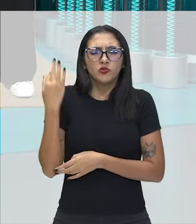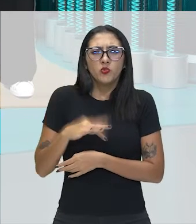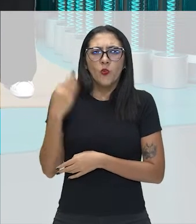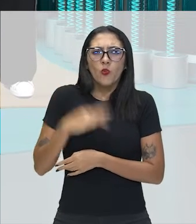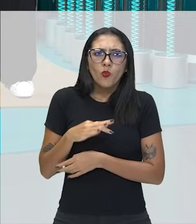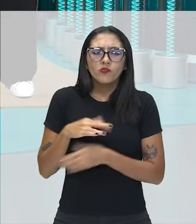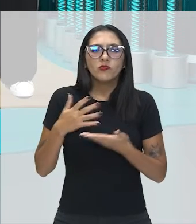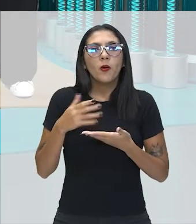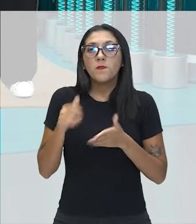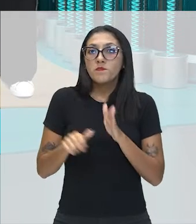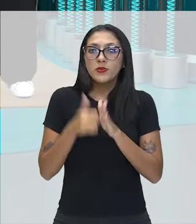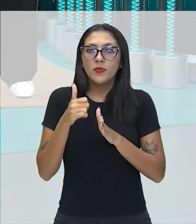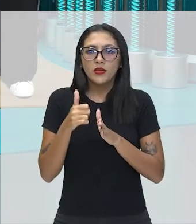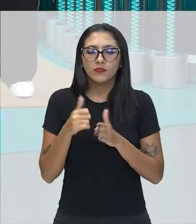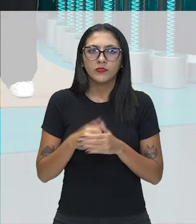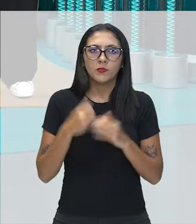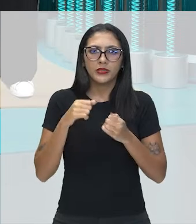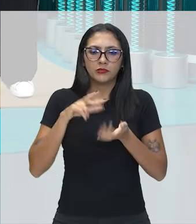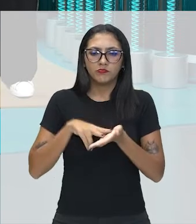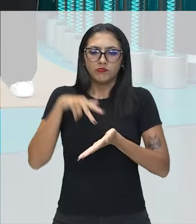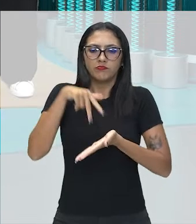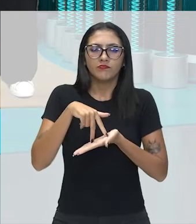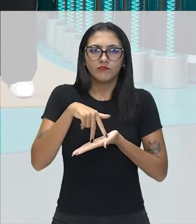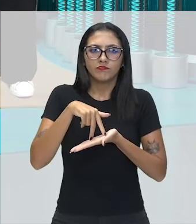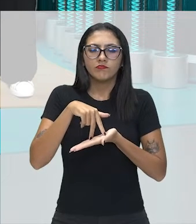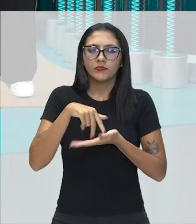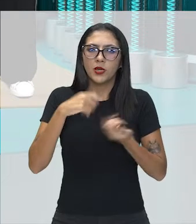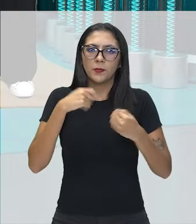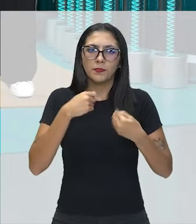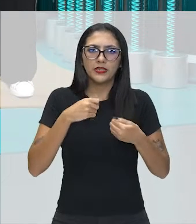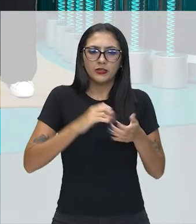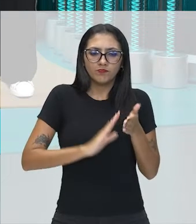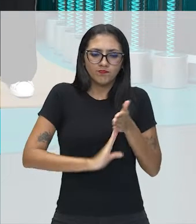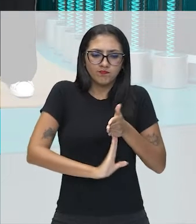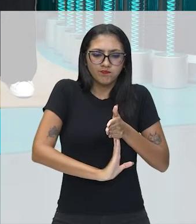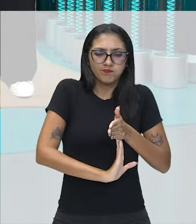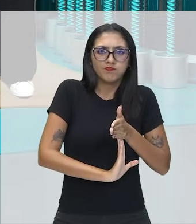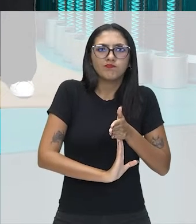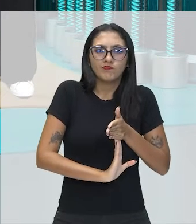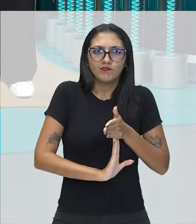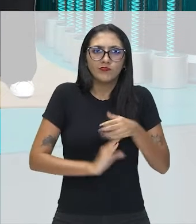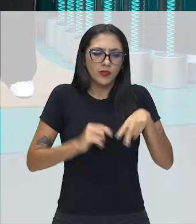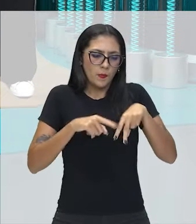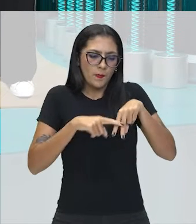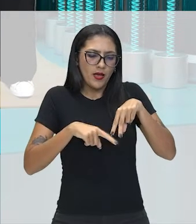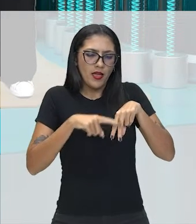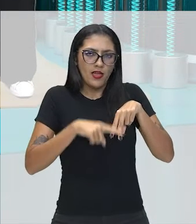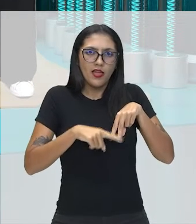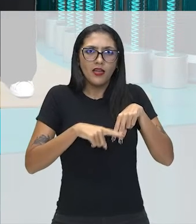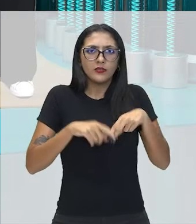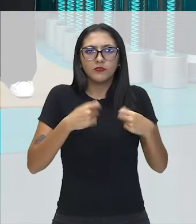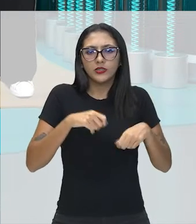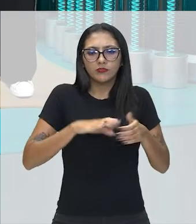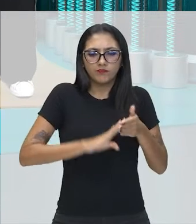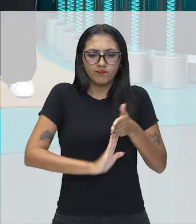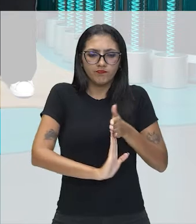primeira ação que você faz? Você pula da cama e tende a estender a perna para aliviar essa dor. Fazer esse tipo de